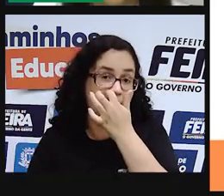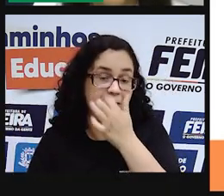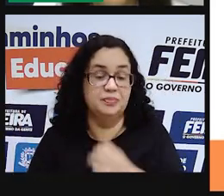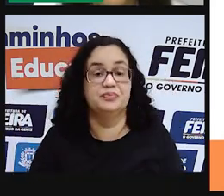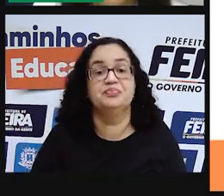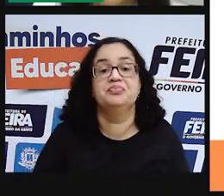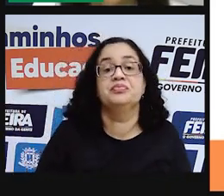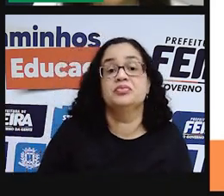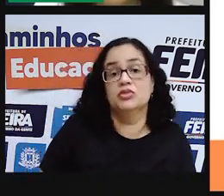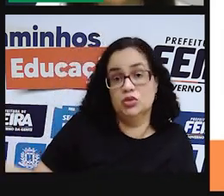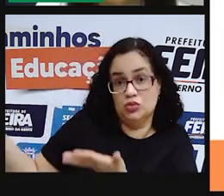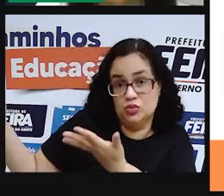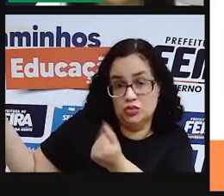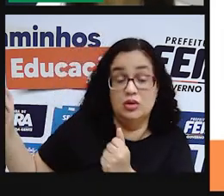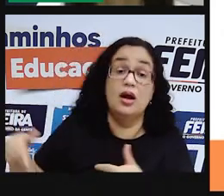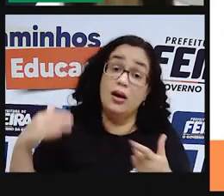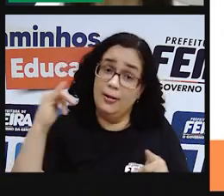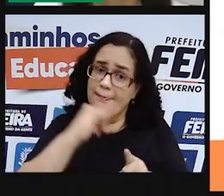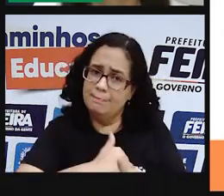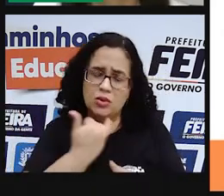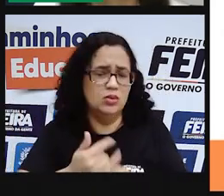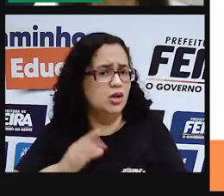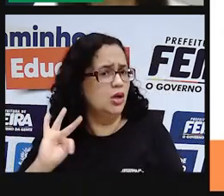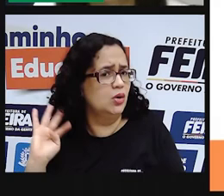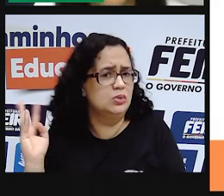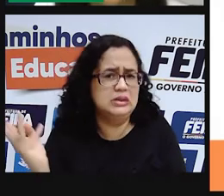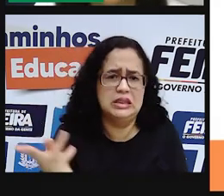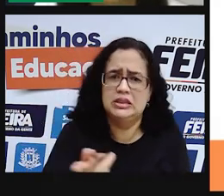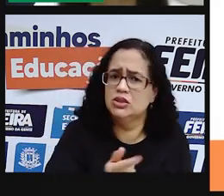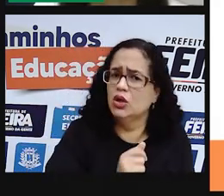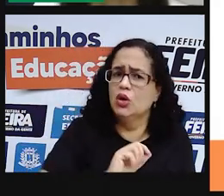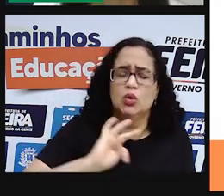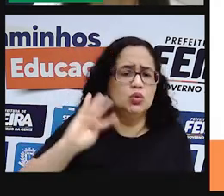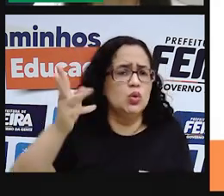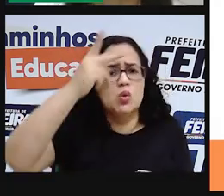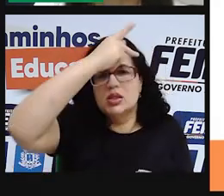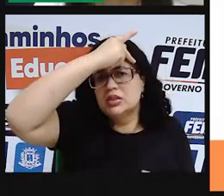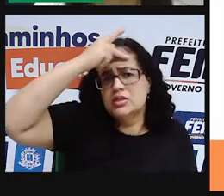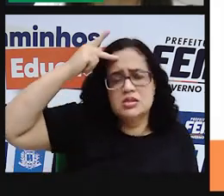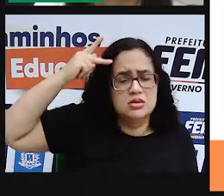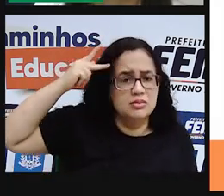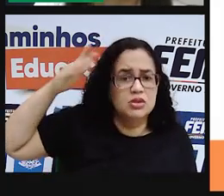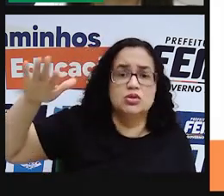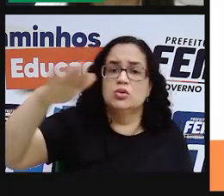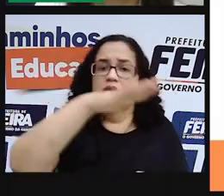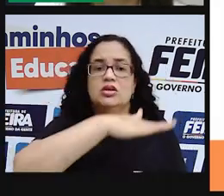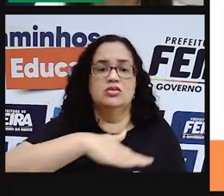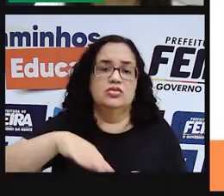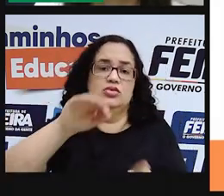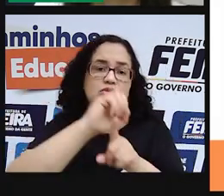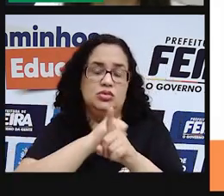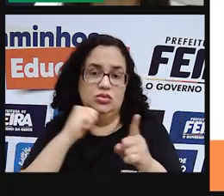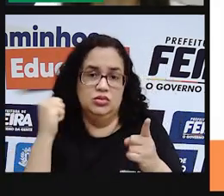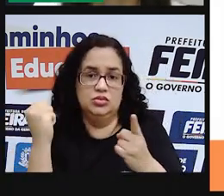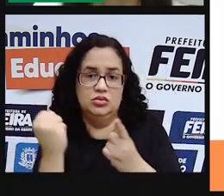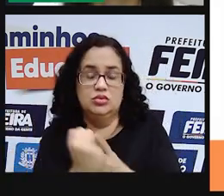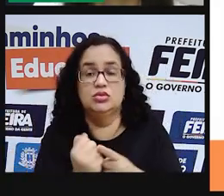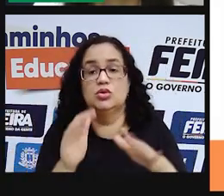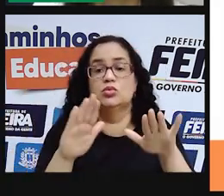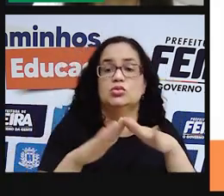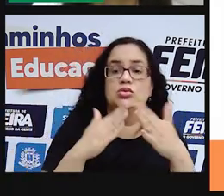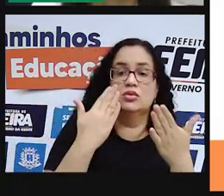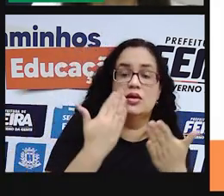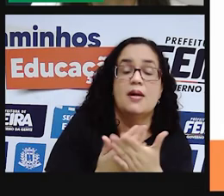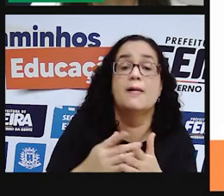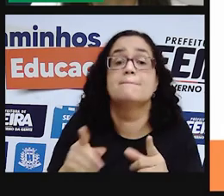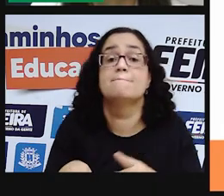os adolescentes. Apesar do bullying acontecer em todas as idades, em vários espaços sociais, que não é só a escola, mas